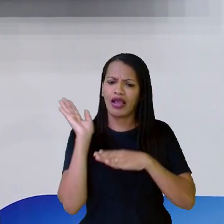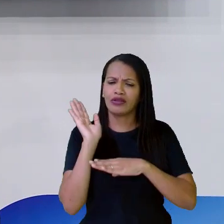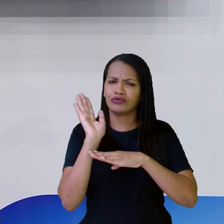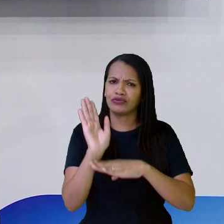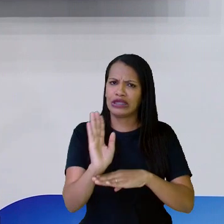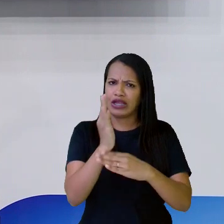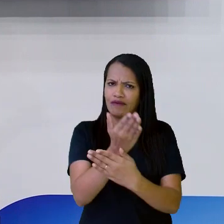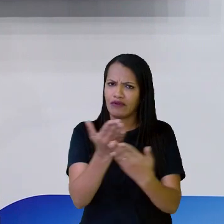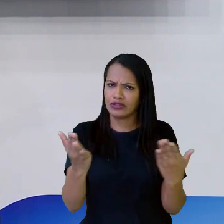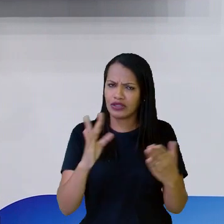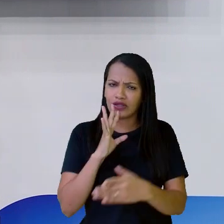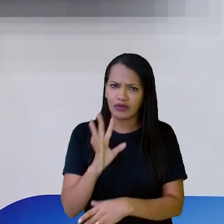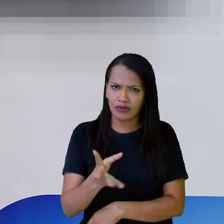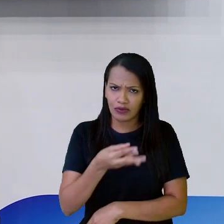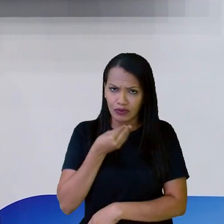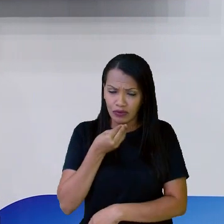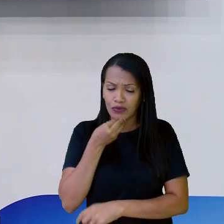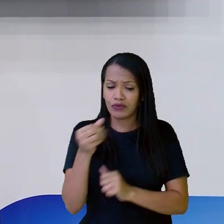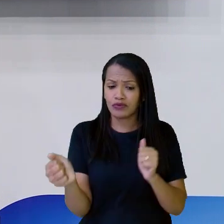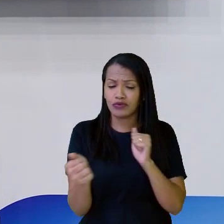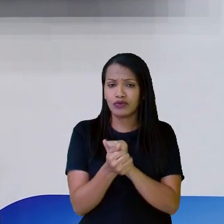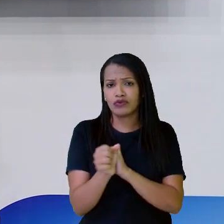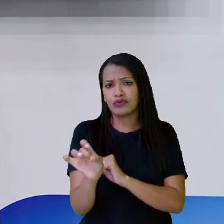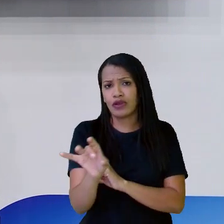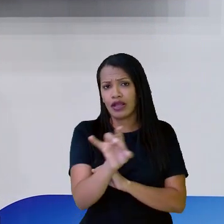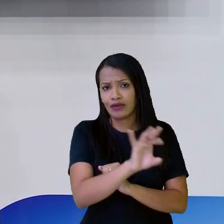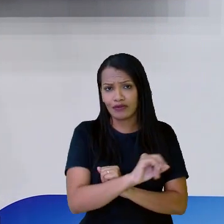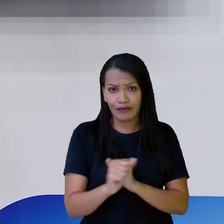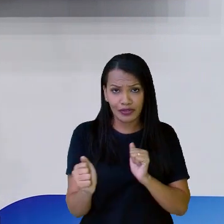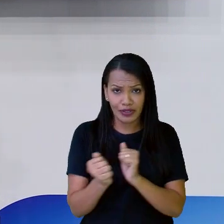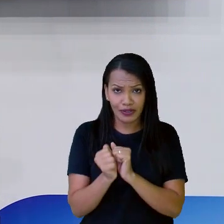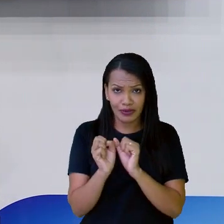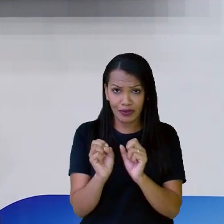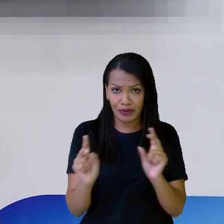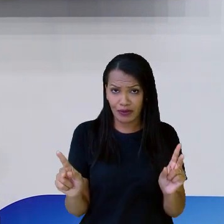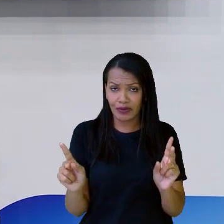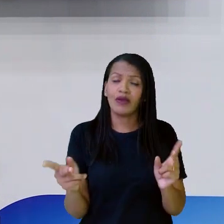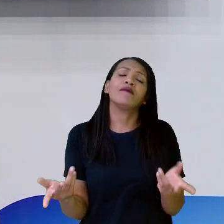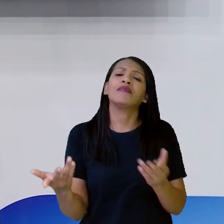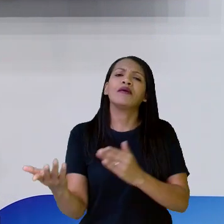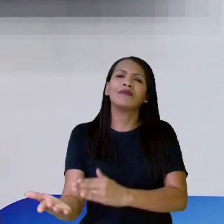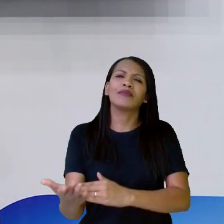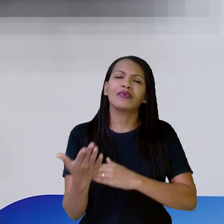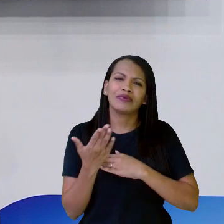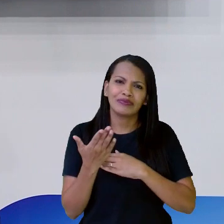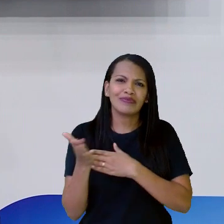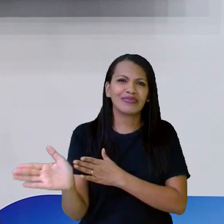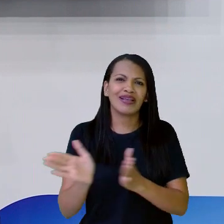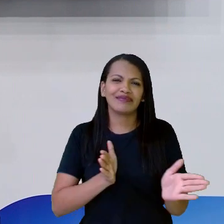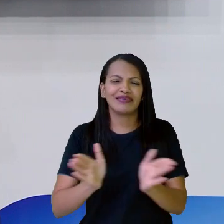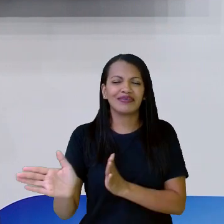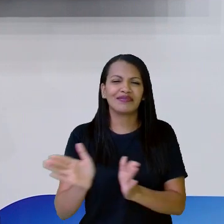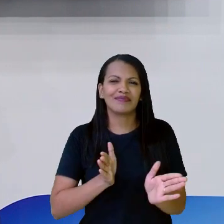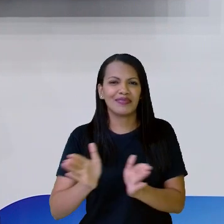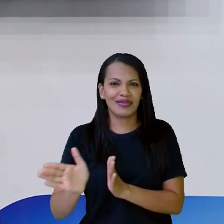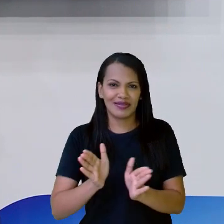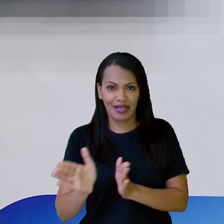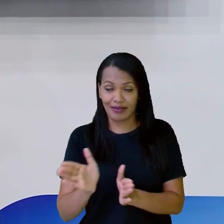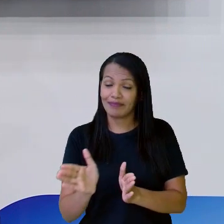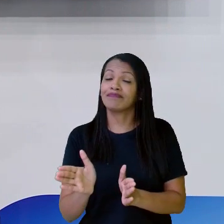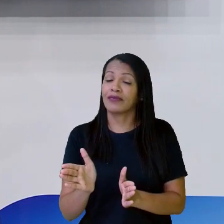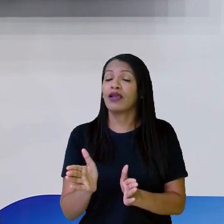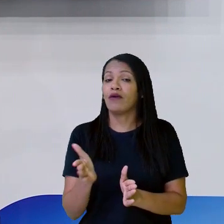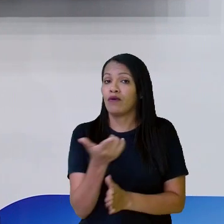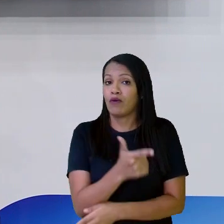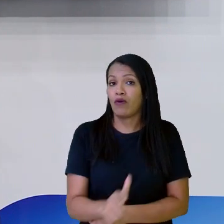dividir conhecimento junto com cada um de vocês, beleza? Para me ajudar com a acessibilidade, né? Para que